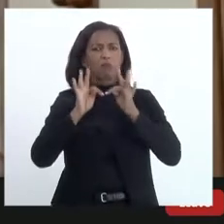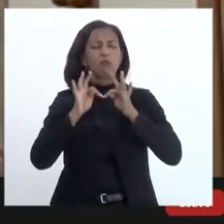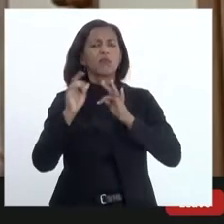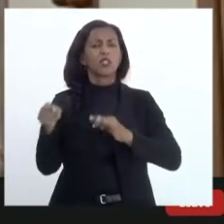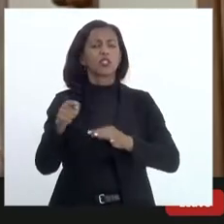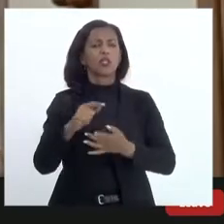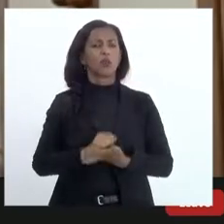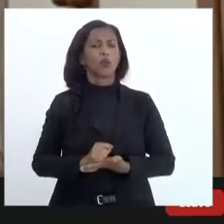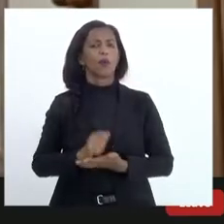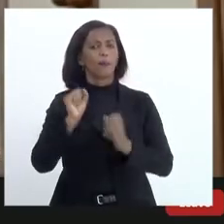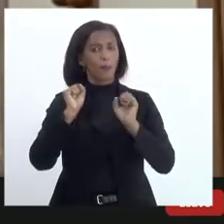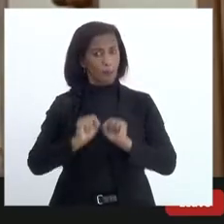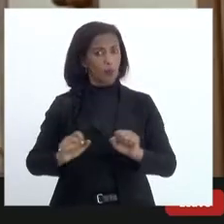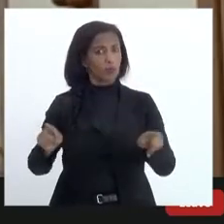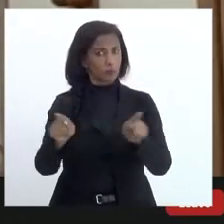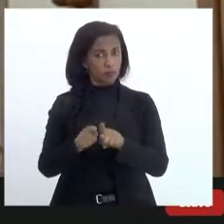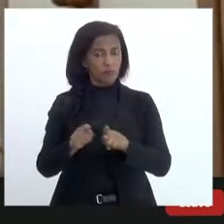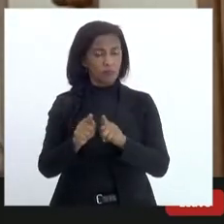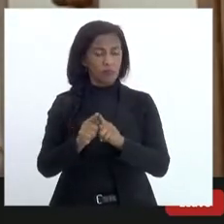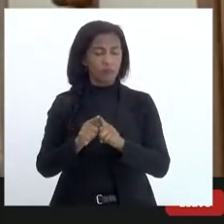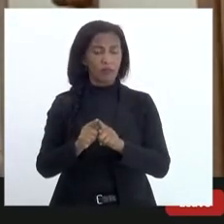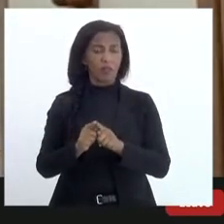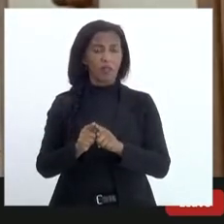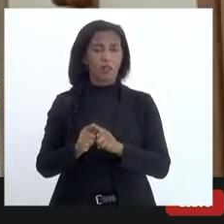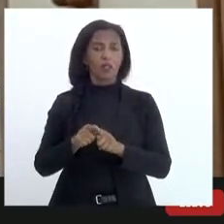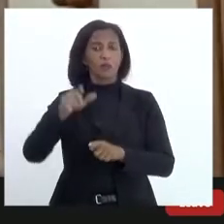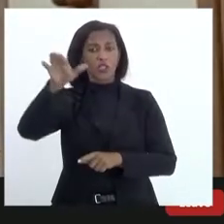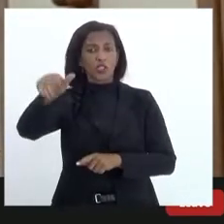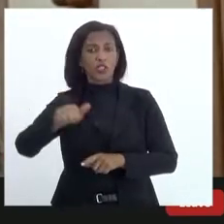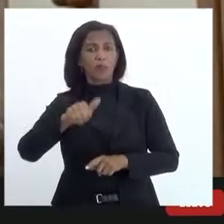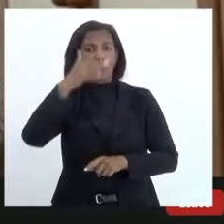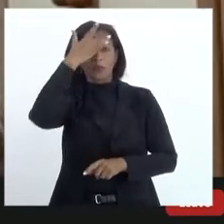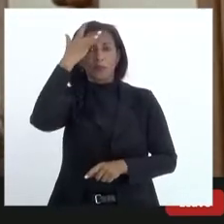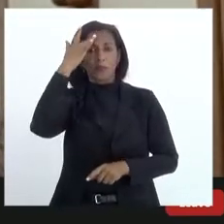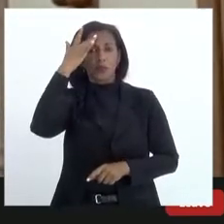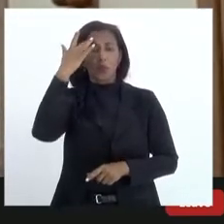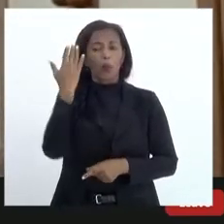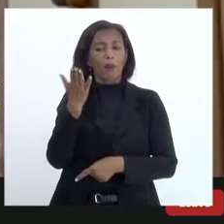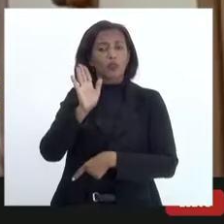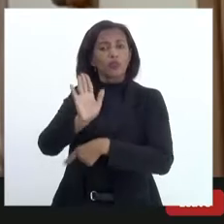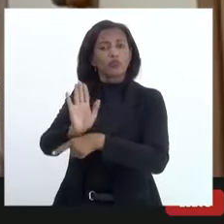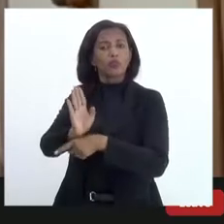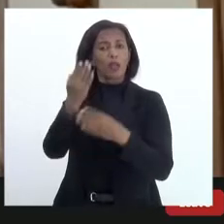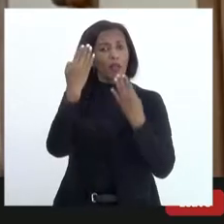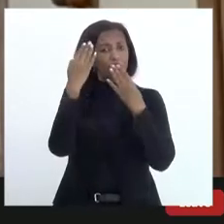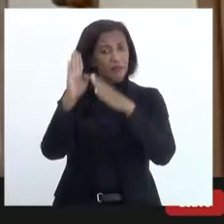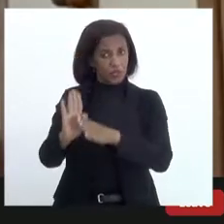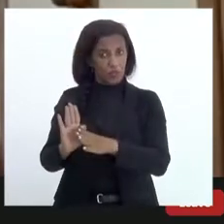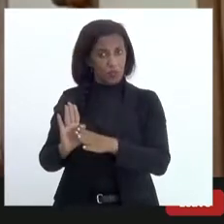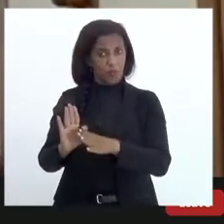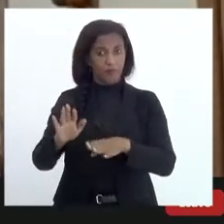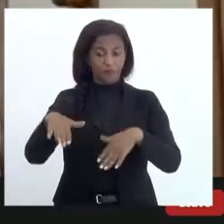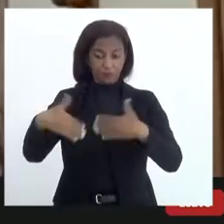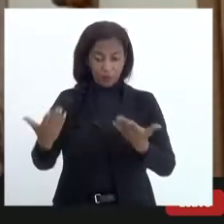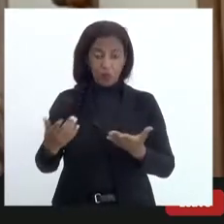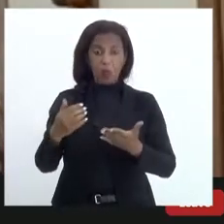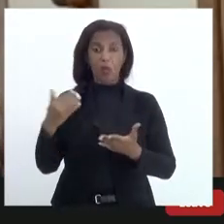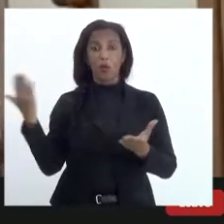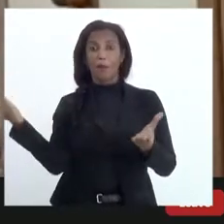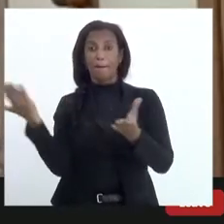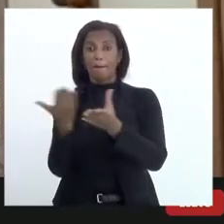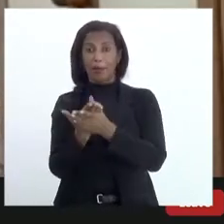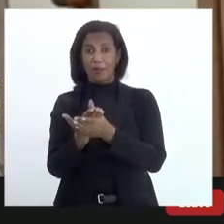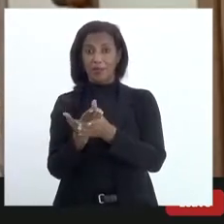de determinada testemunha, requerendo diligências realmente como uma assistência à vítima. Agora, quando vira processo